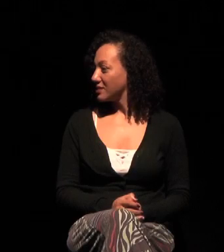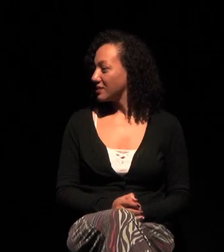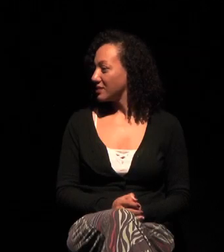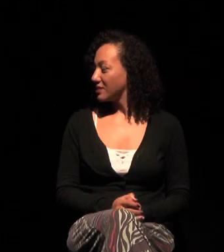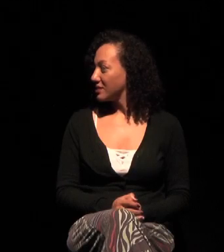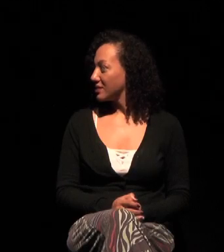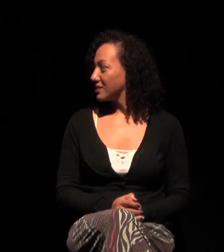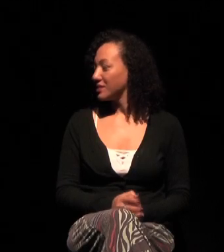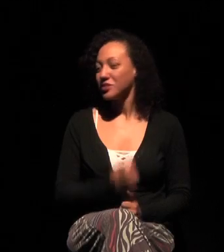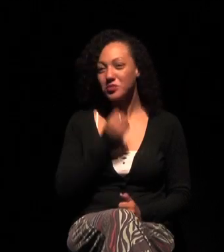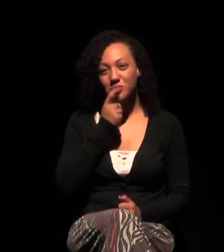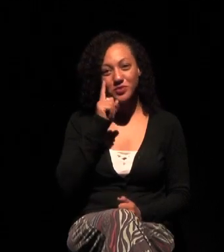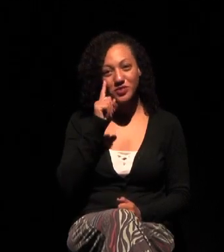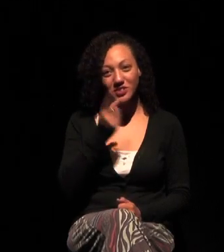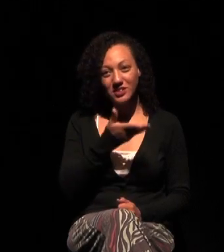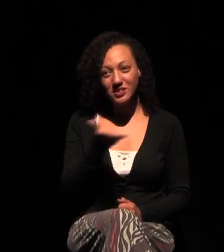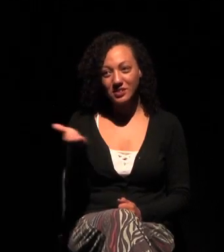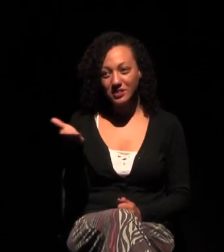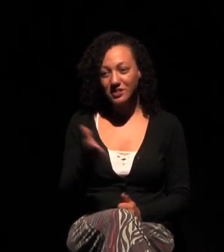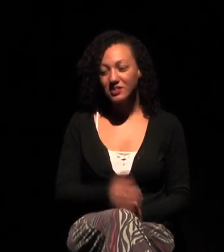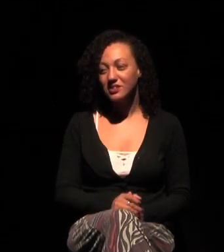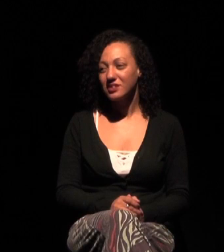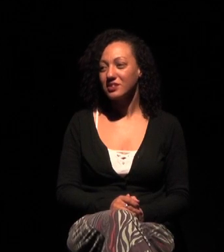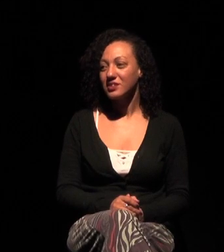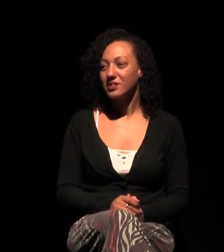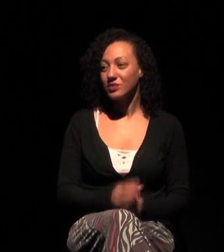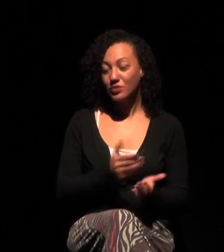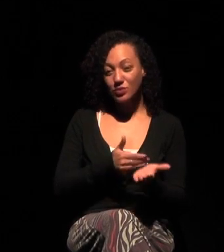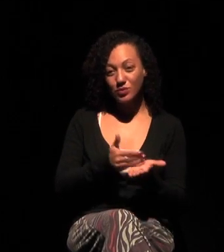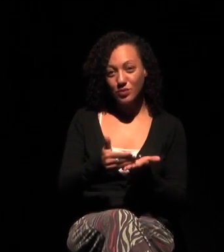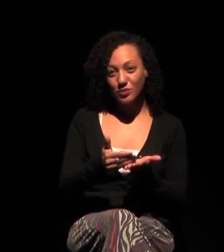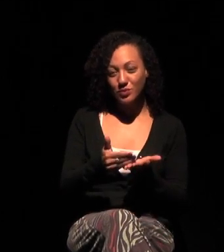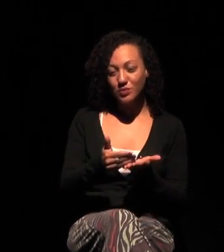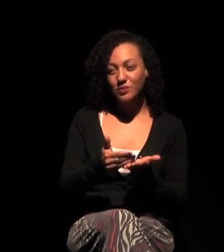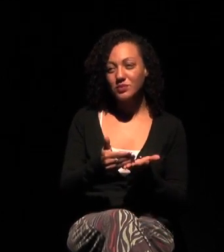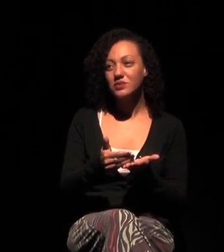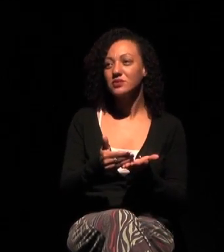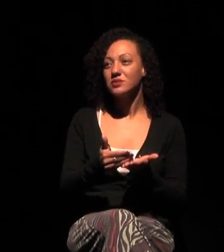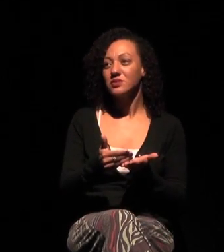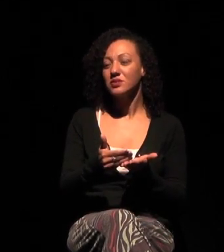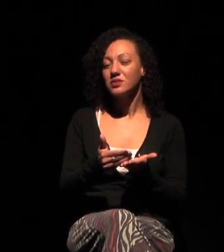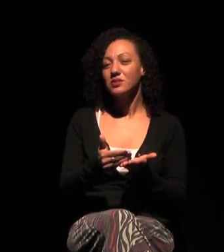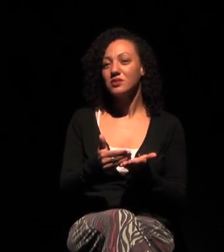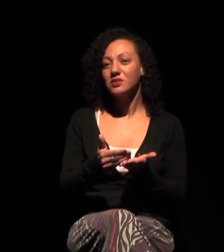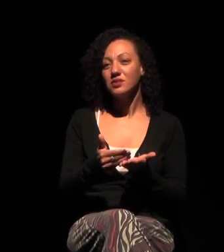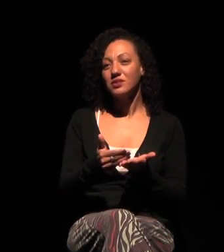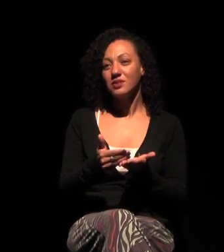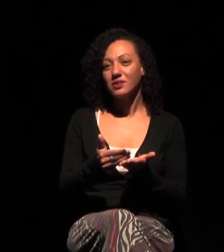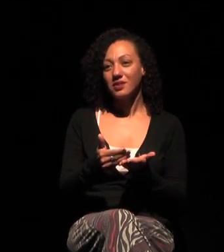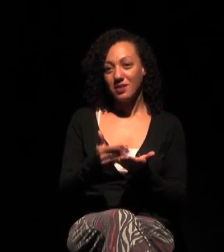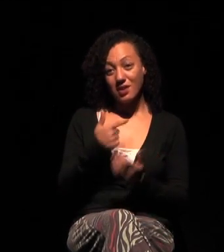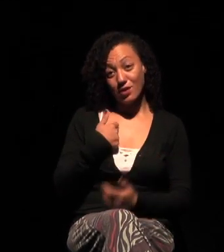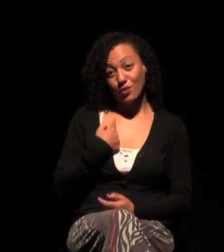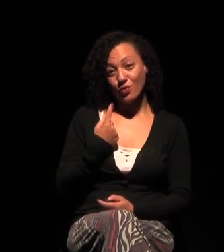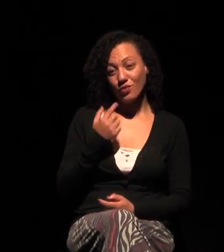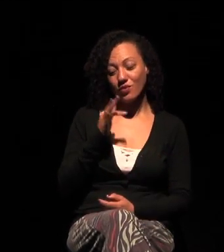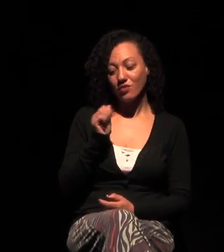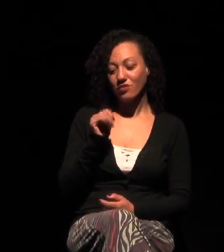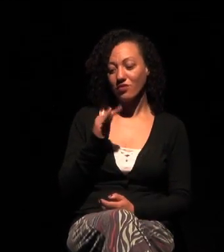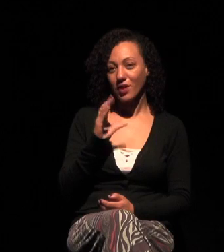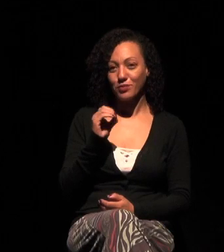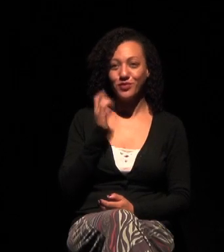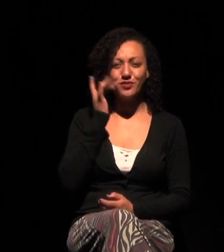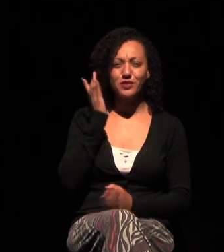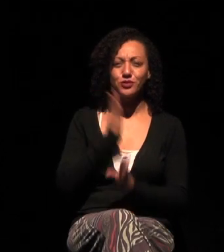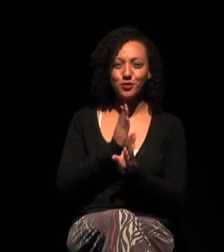bom dia a todos acho que eu vou começar eu acho que não é difícil descobrir quem é o fábio ock não sou eu